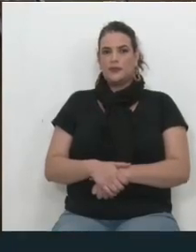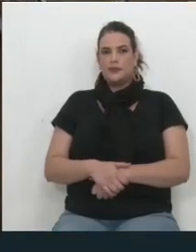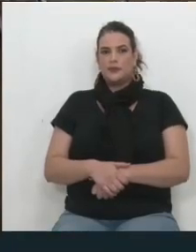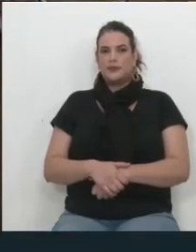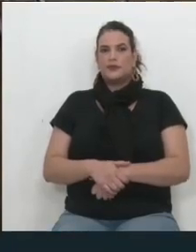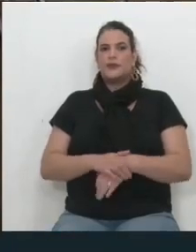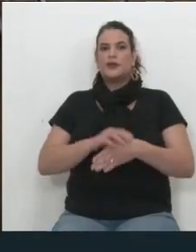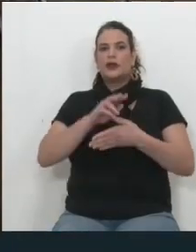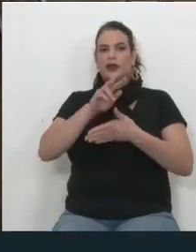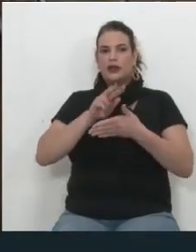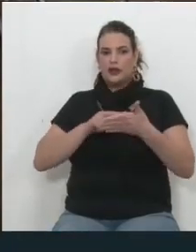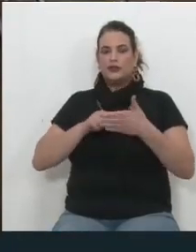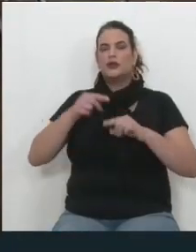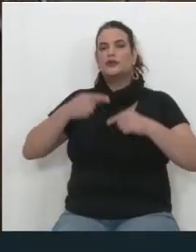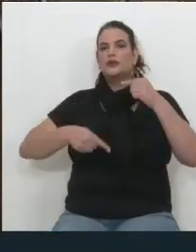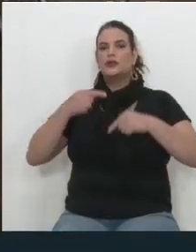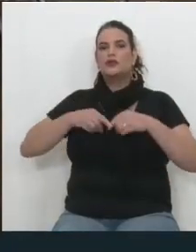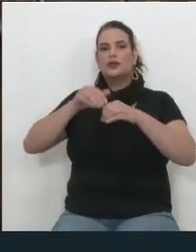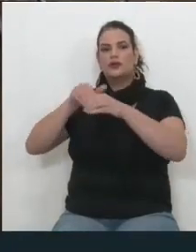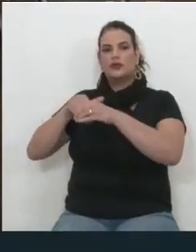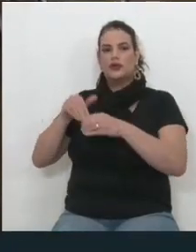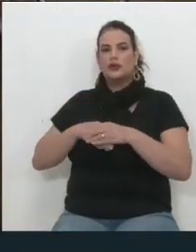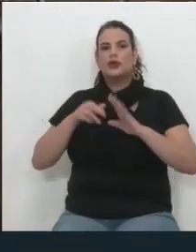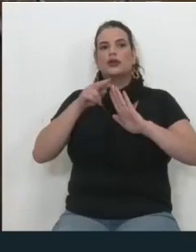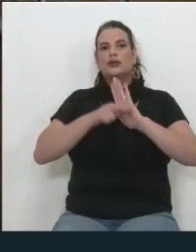Leitura, discussão e votação do requerimento